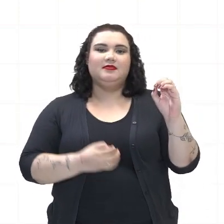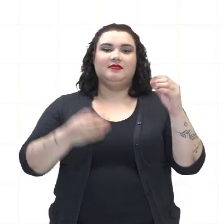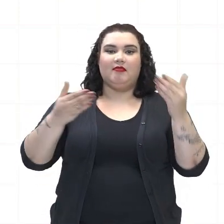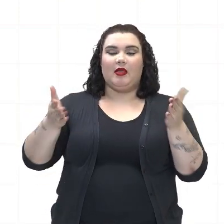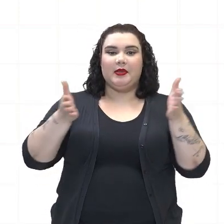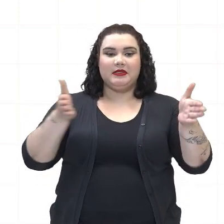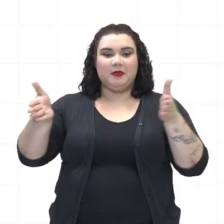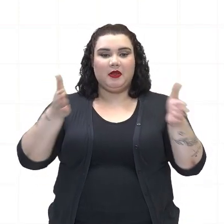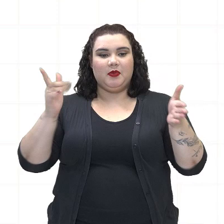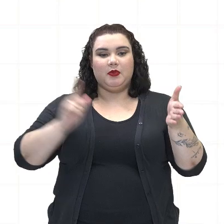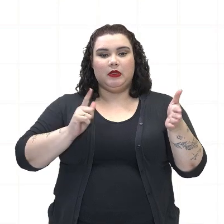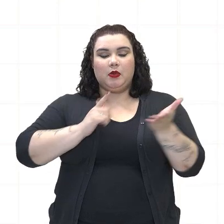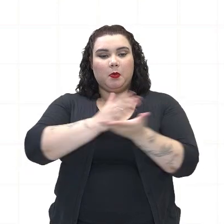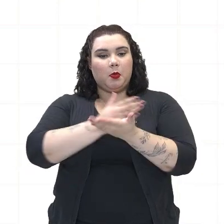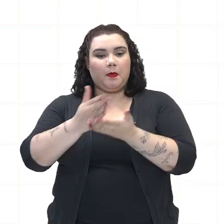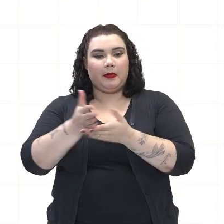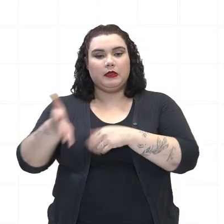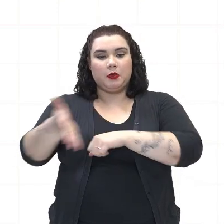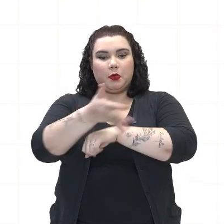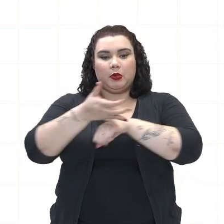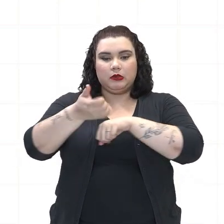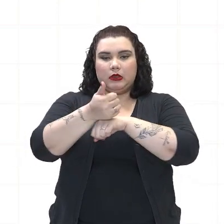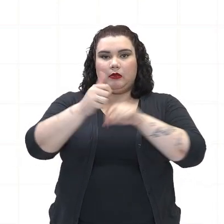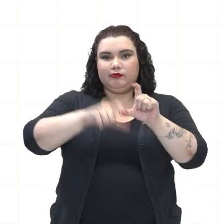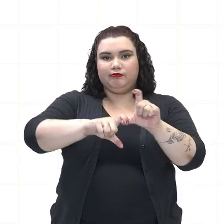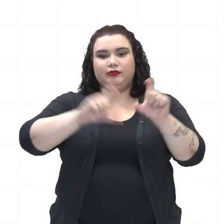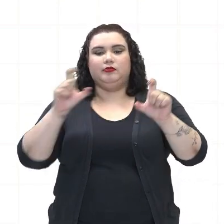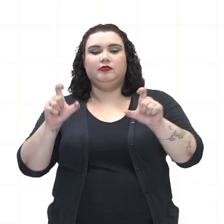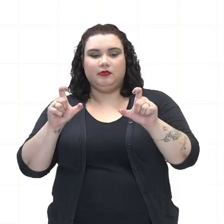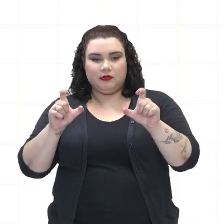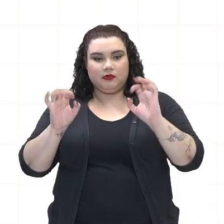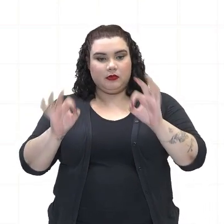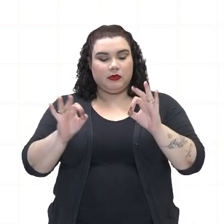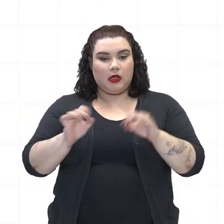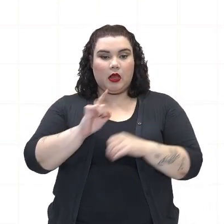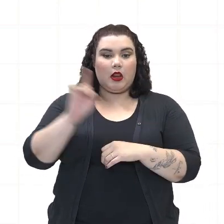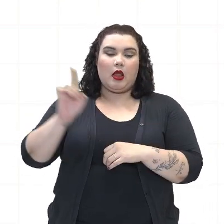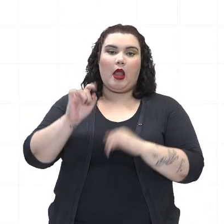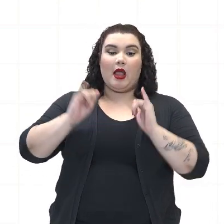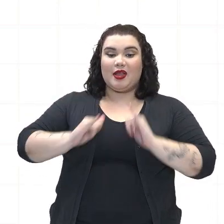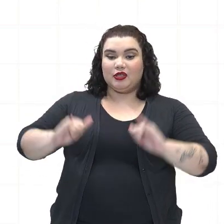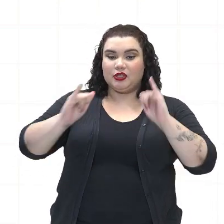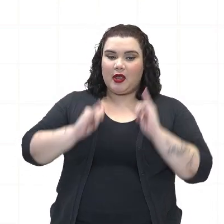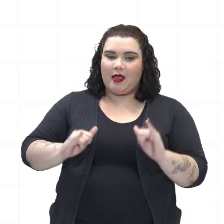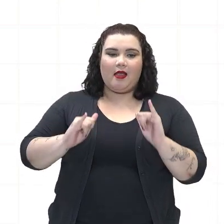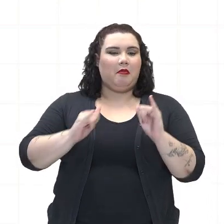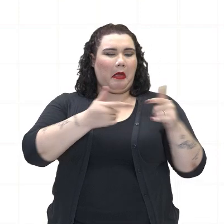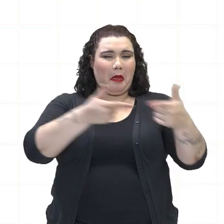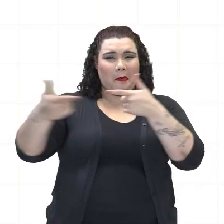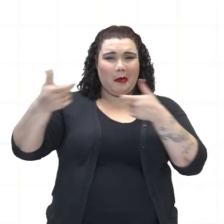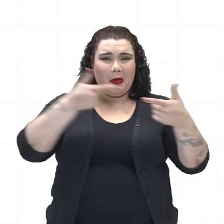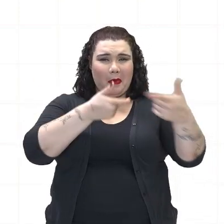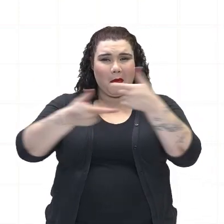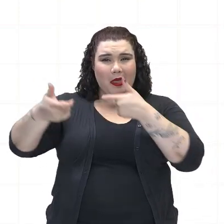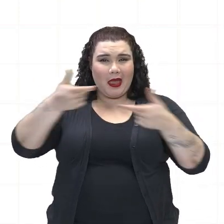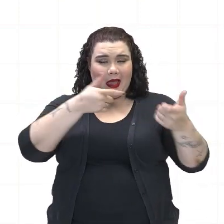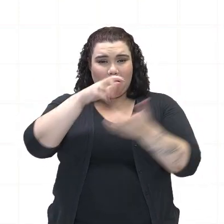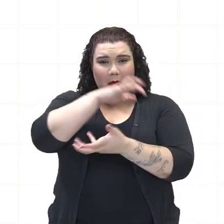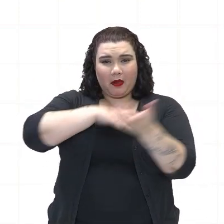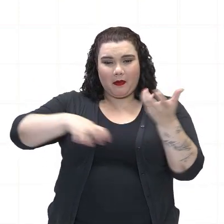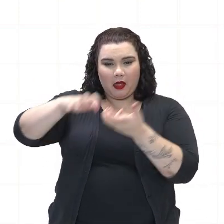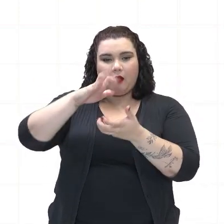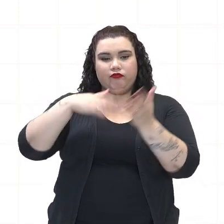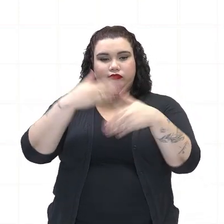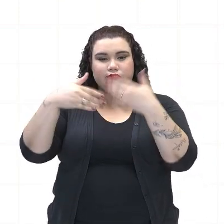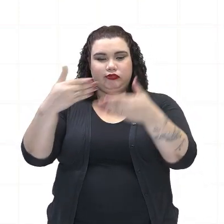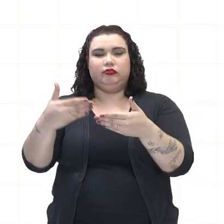a Argélia, lá no norte da África, se tornou independente depois de muita guerra, né, muito conflito. Pessoal, tudo isso que a